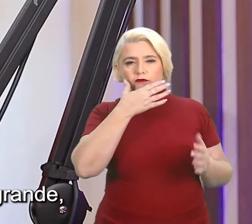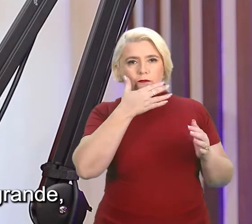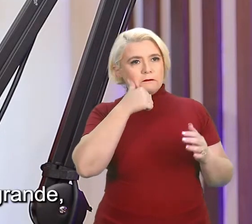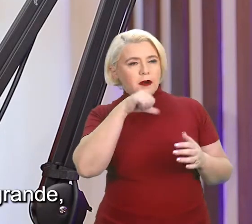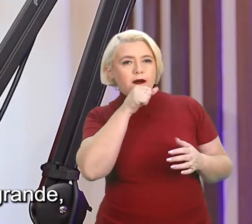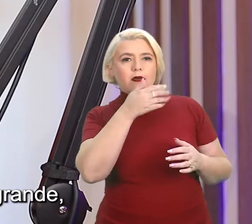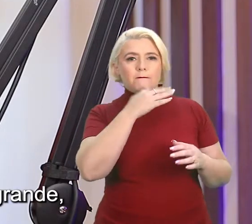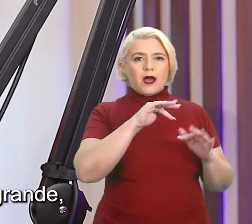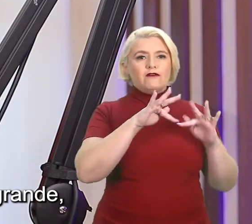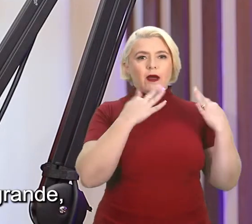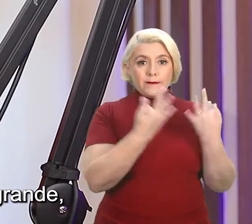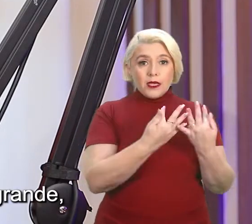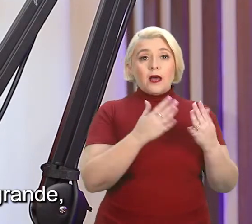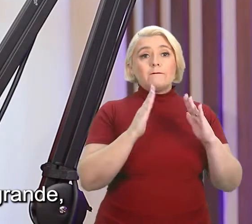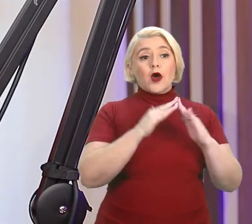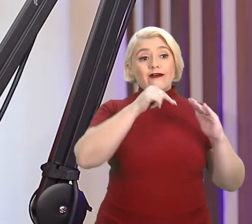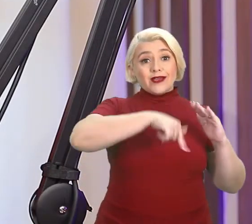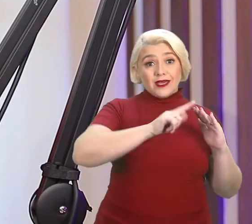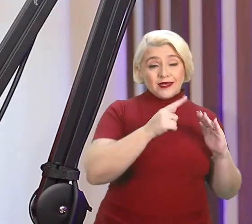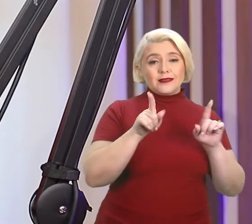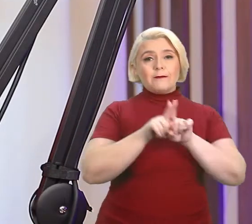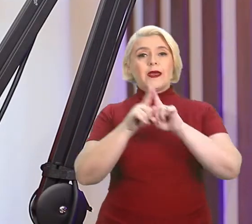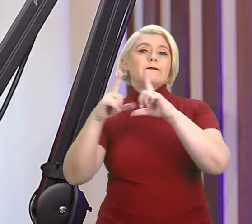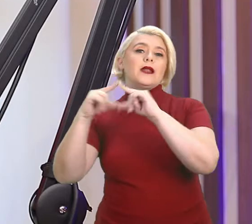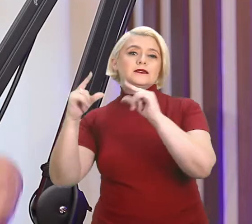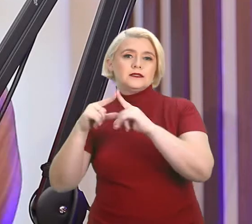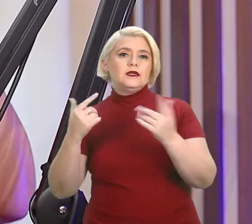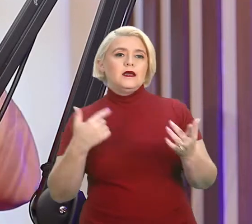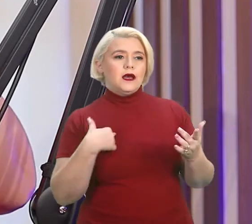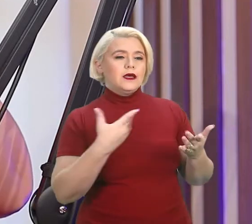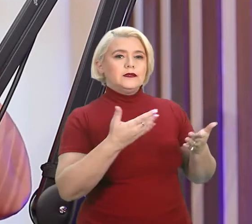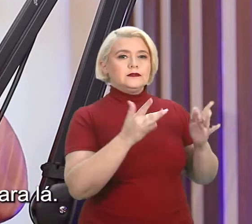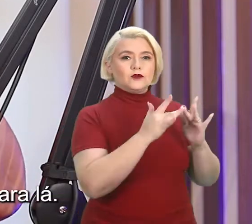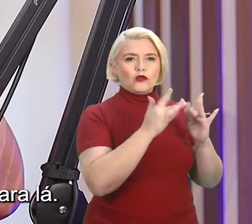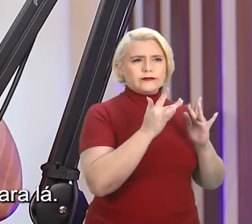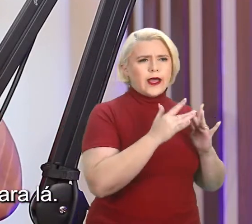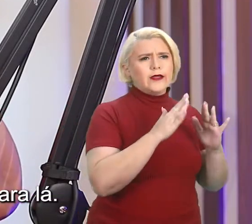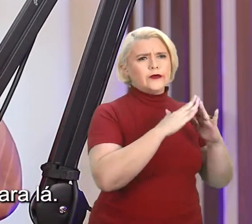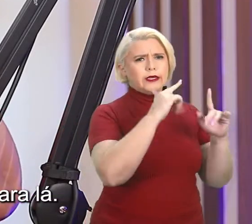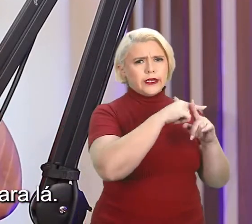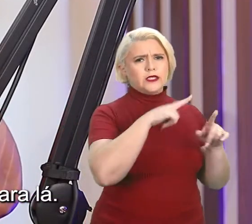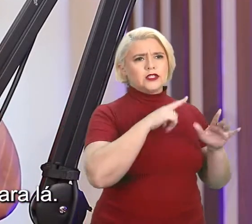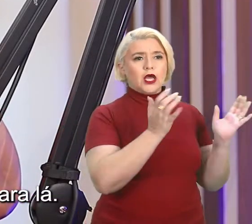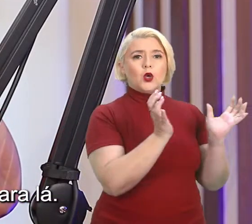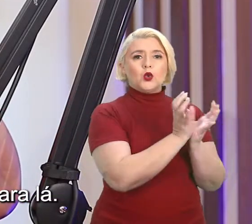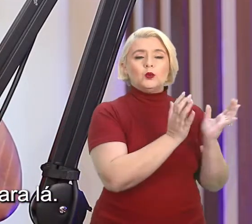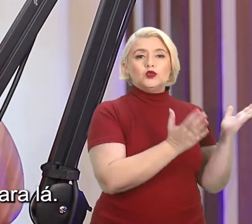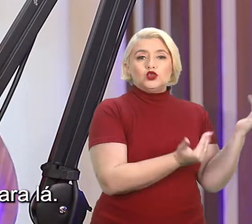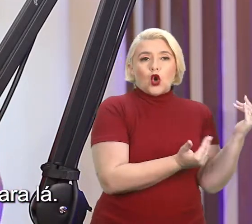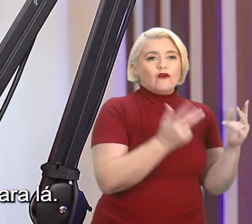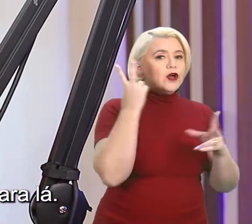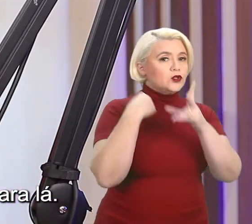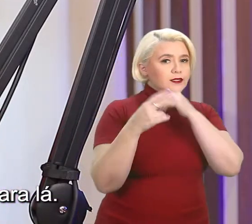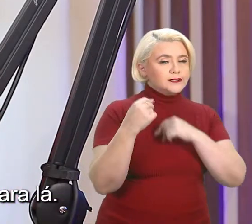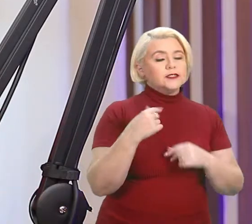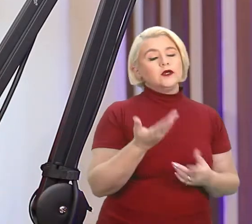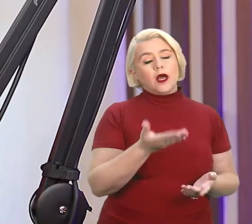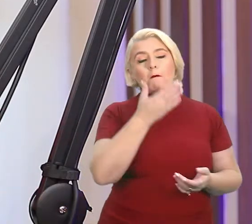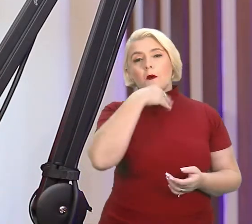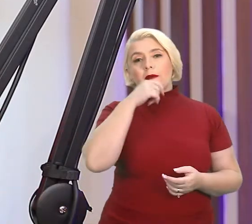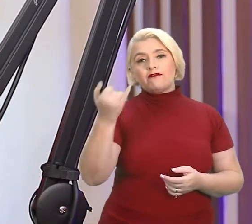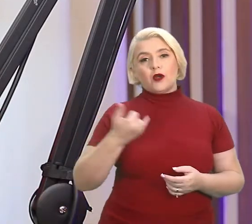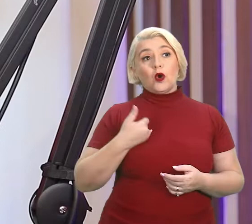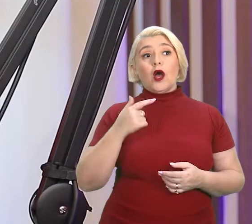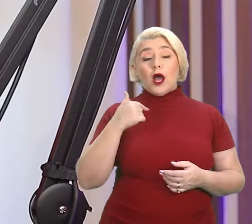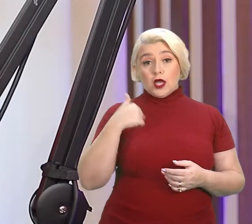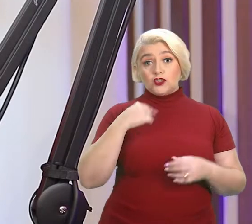a gente tinha uma convivência muito grande, também com a igreja, né? Tinha um grupo de jovens, grupo de adolescentes. E ele falou assim: olha, a gente vai mudar para lá,